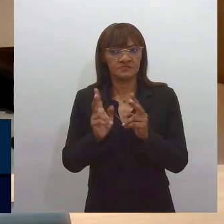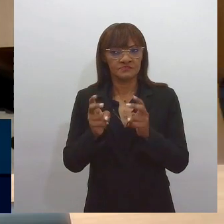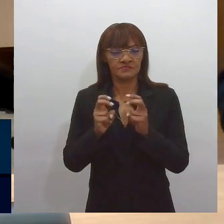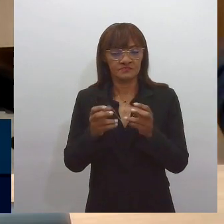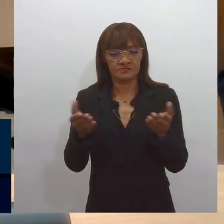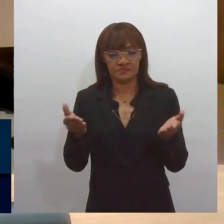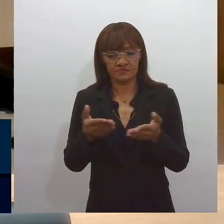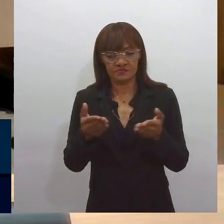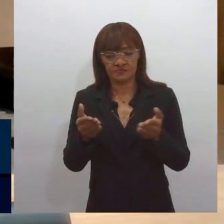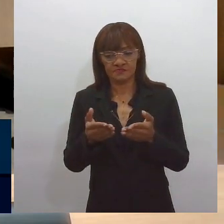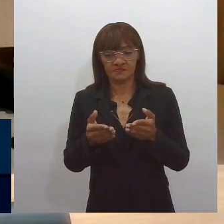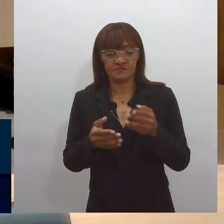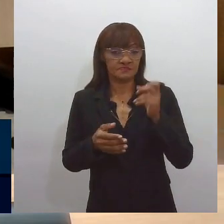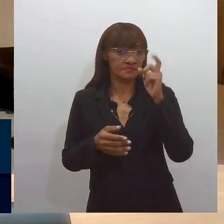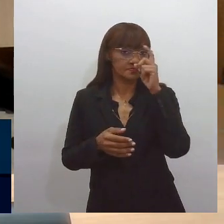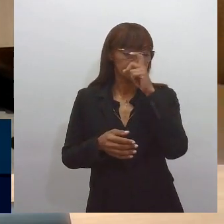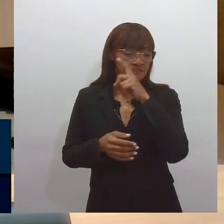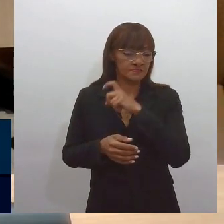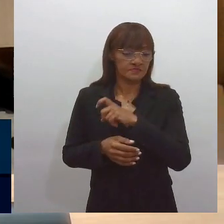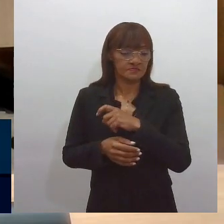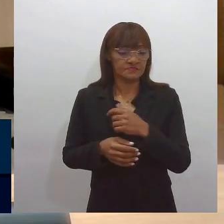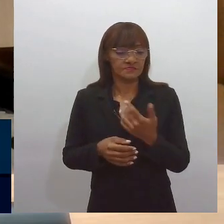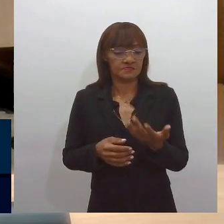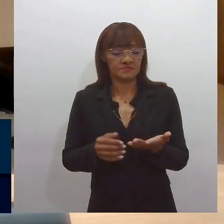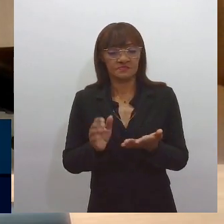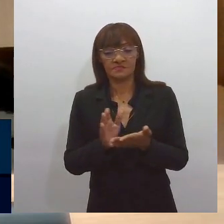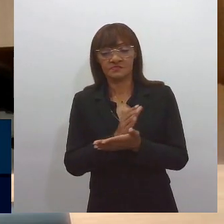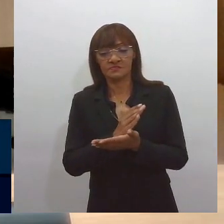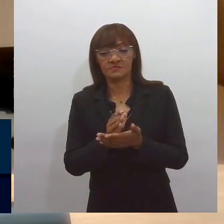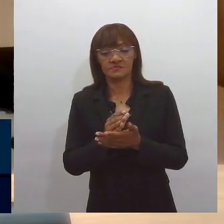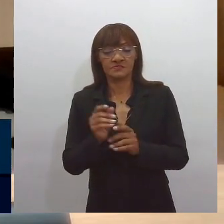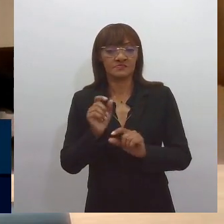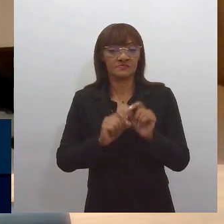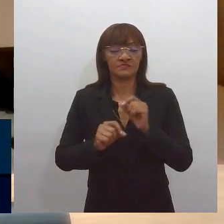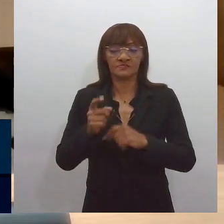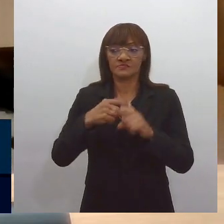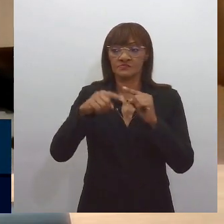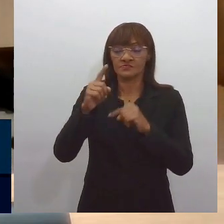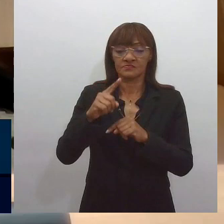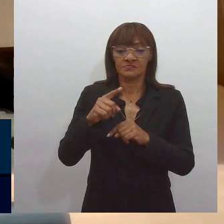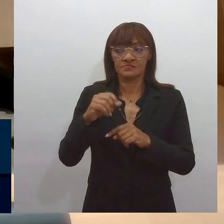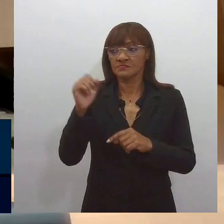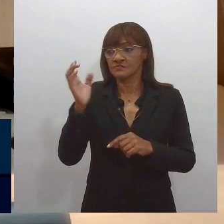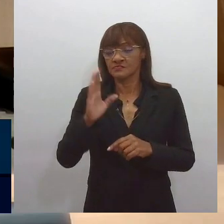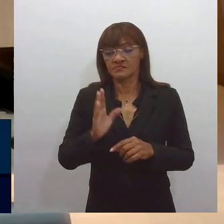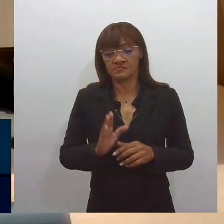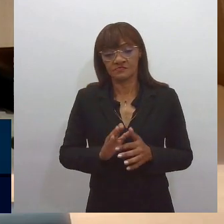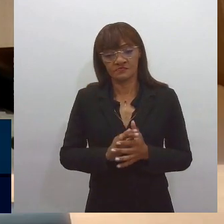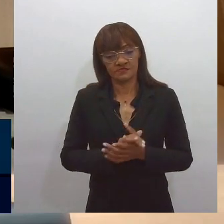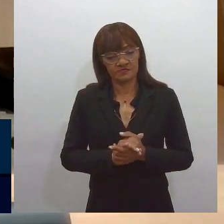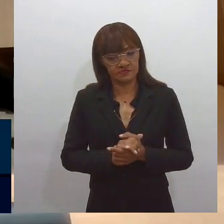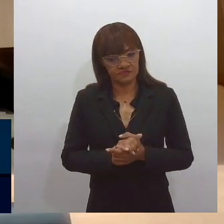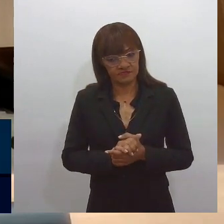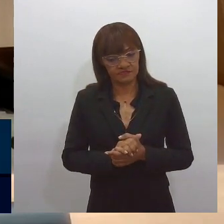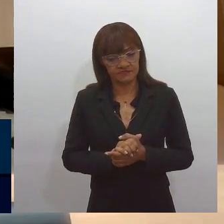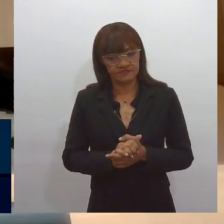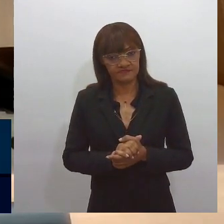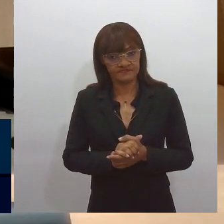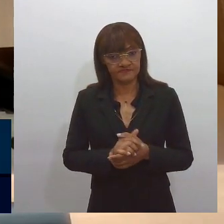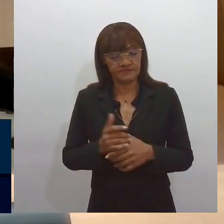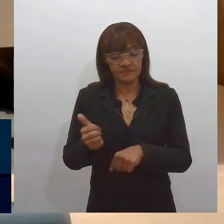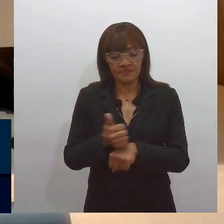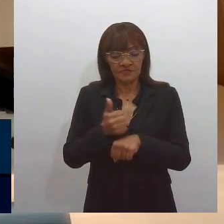algumas rodovias não só aqui em todo o Brasil pela falta de mão de obra especializada justamente em solos e em